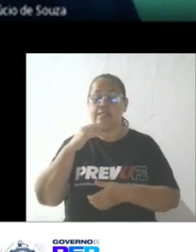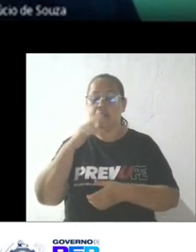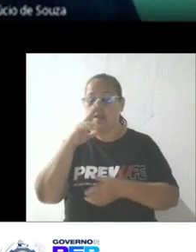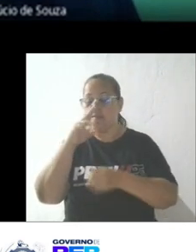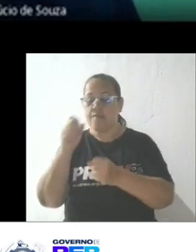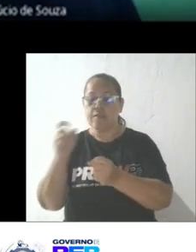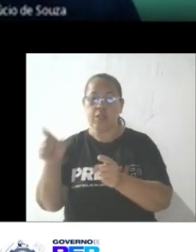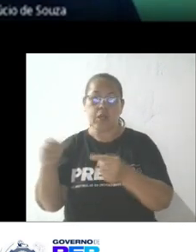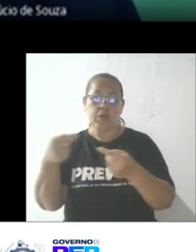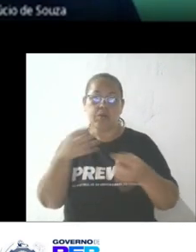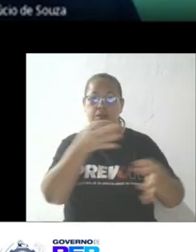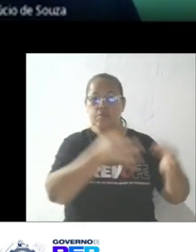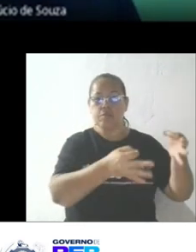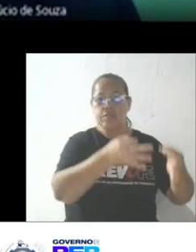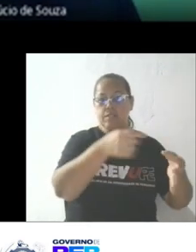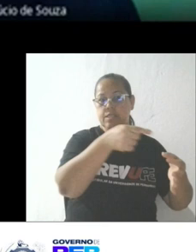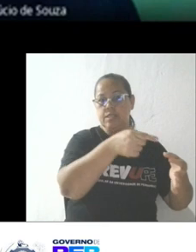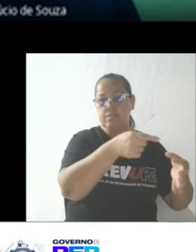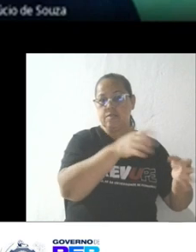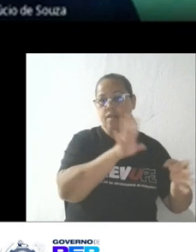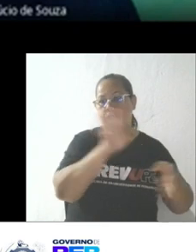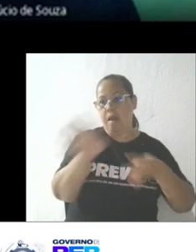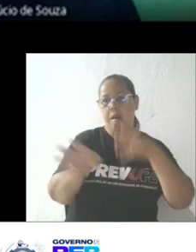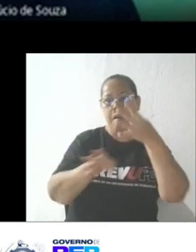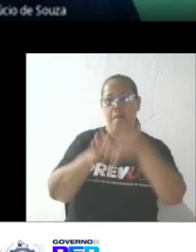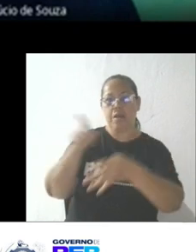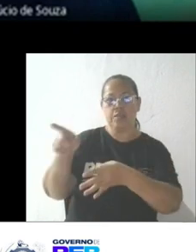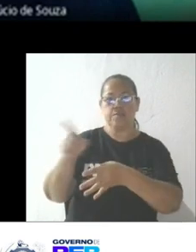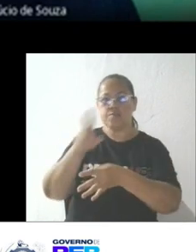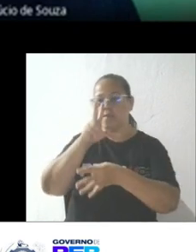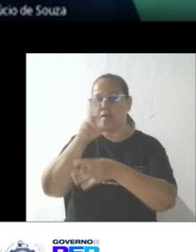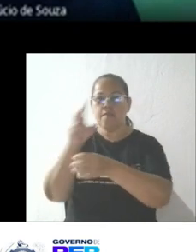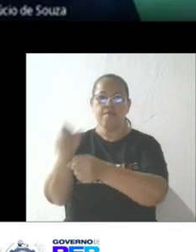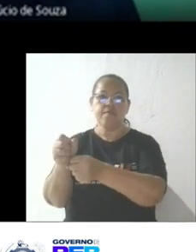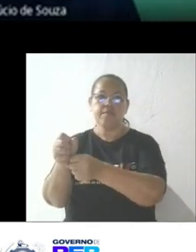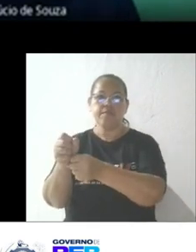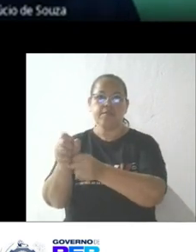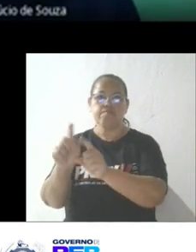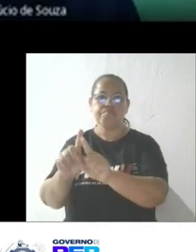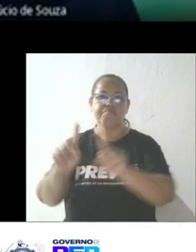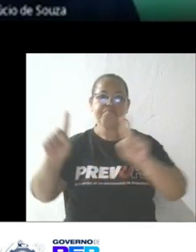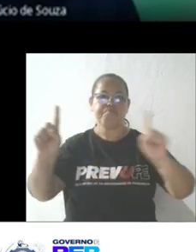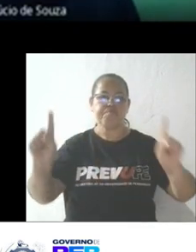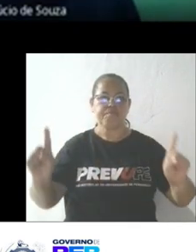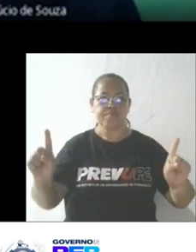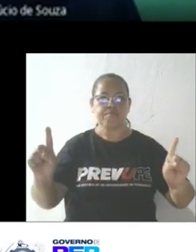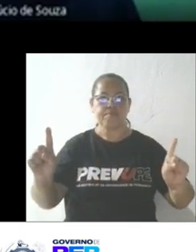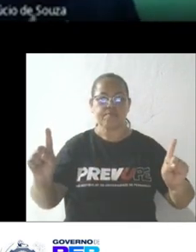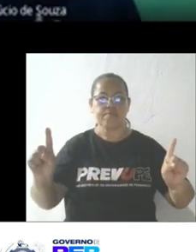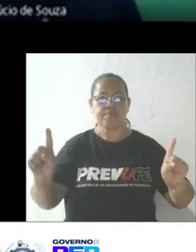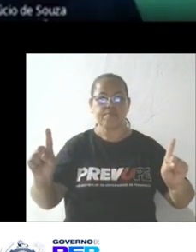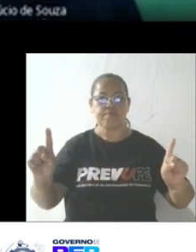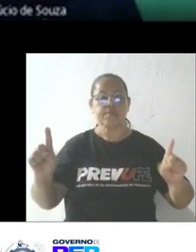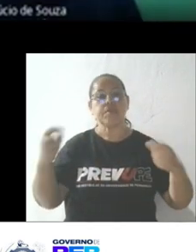justiça acusa a força ambas se exclui por isso defende que é preciso reuni-las